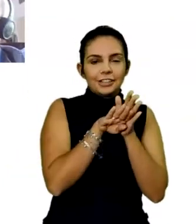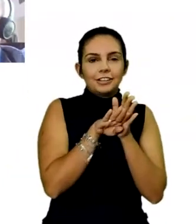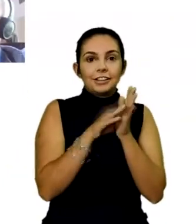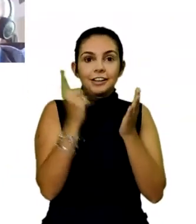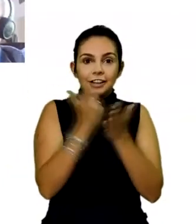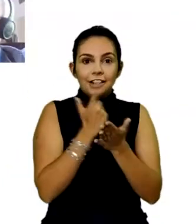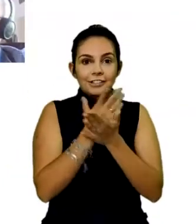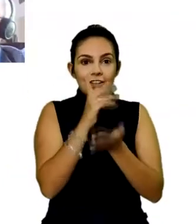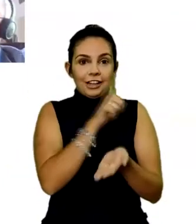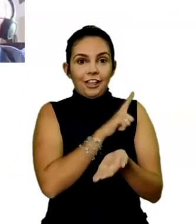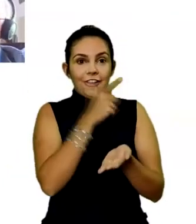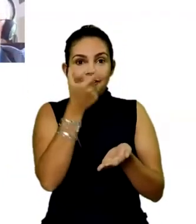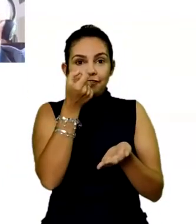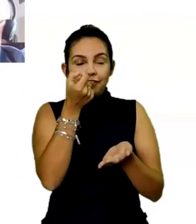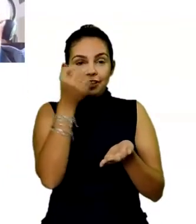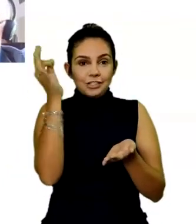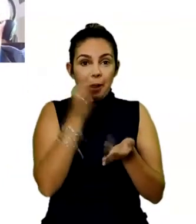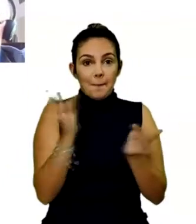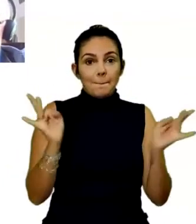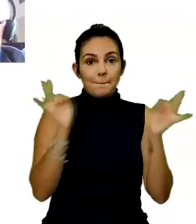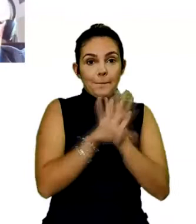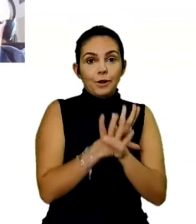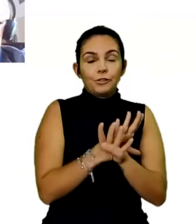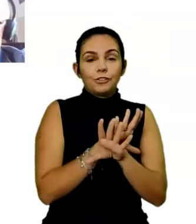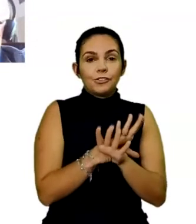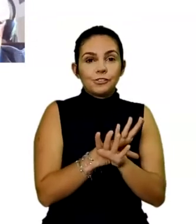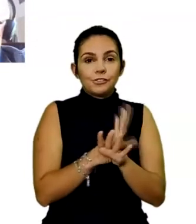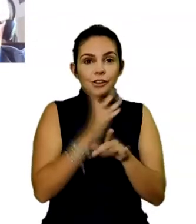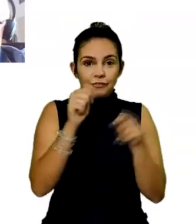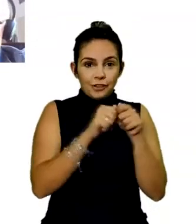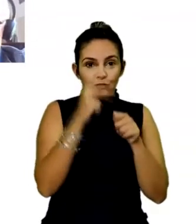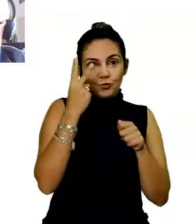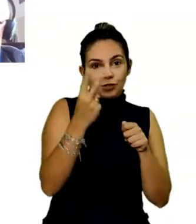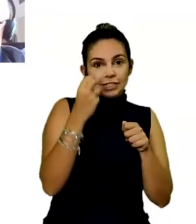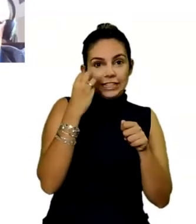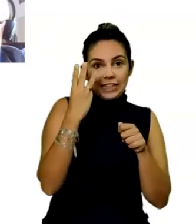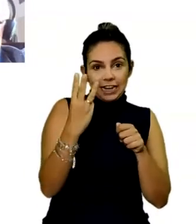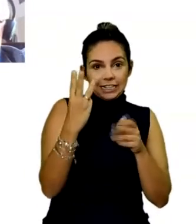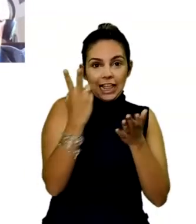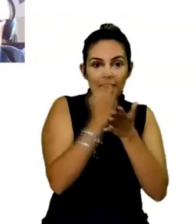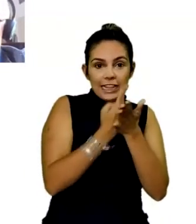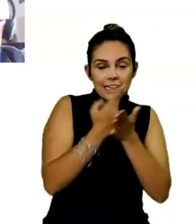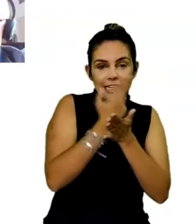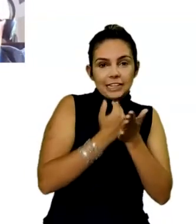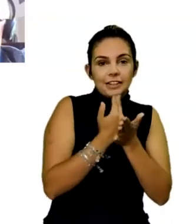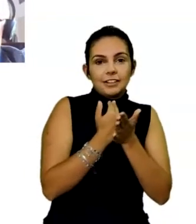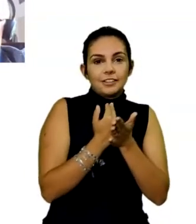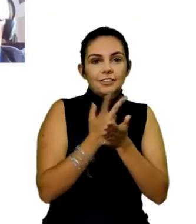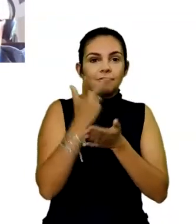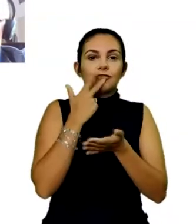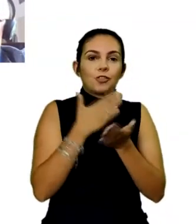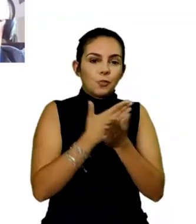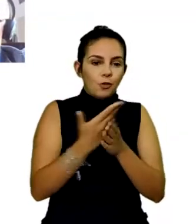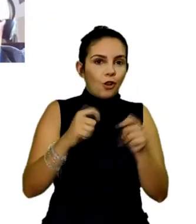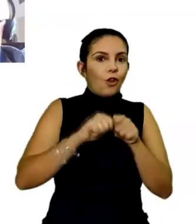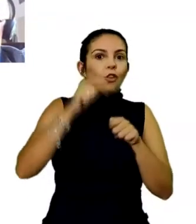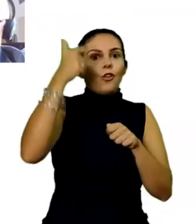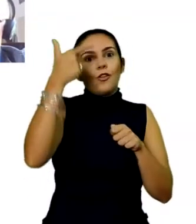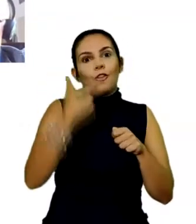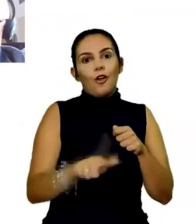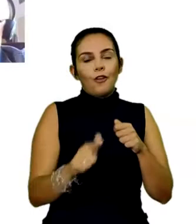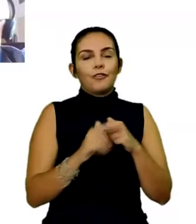o livro já tem 20% pronto, ele já fez 2, 3, 4 ilustrações, ele fala, vou começar tudo de